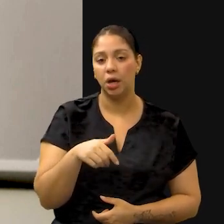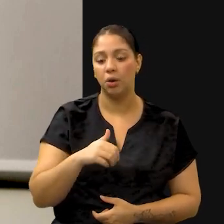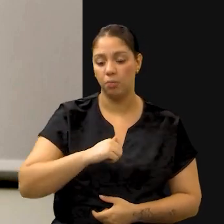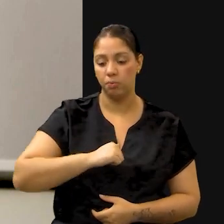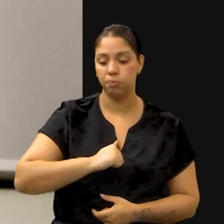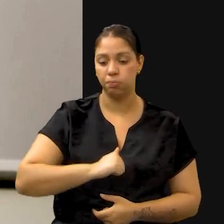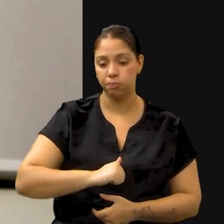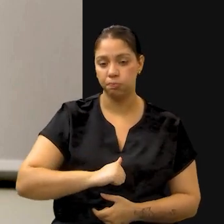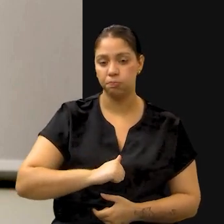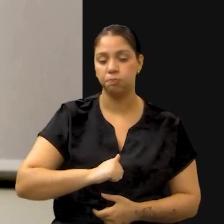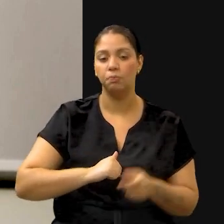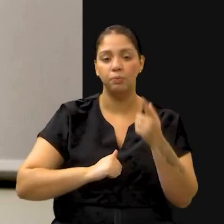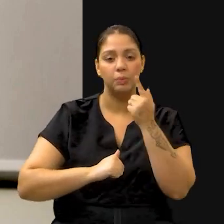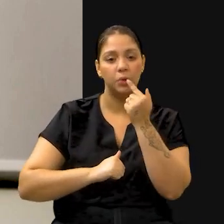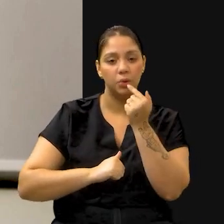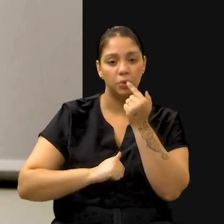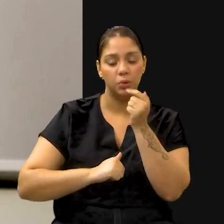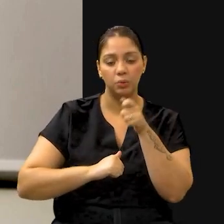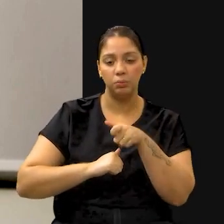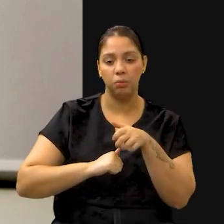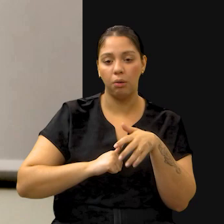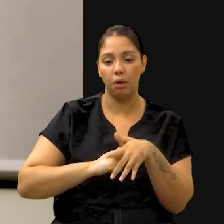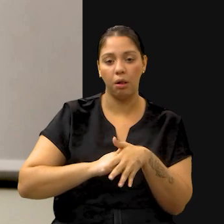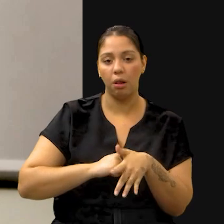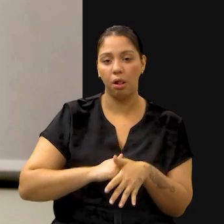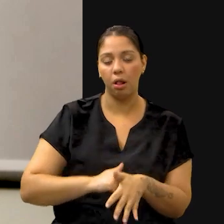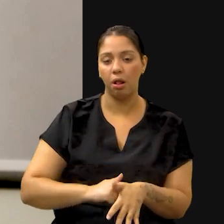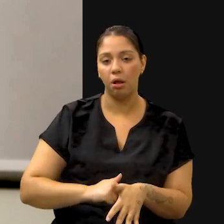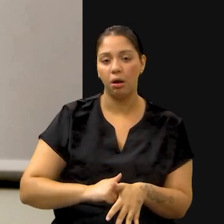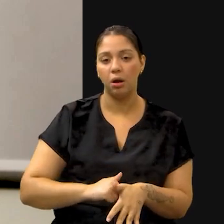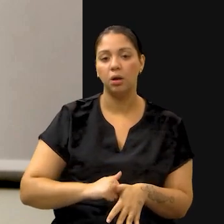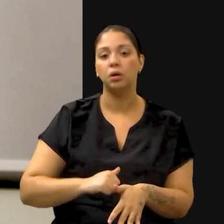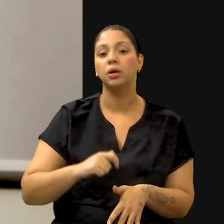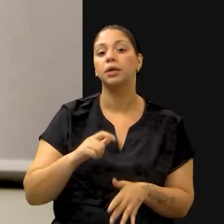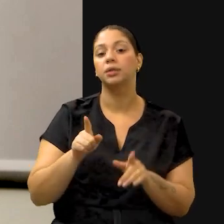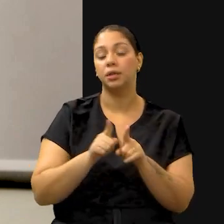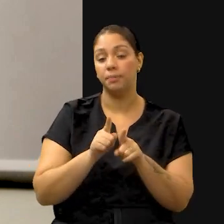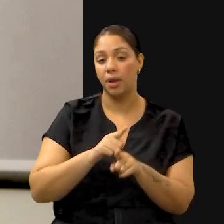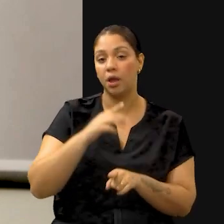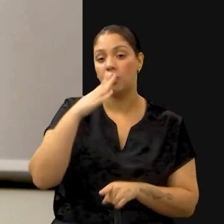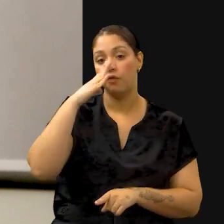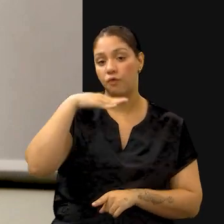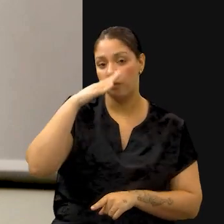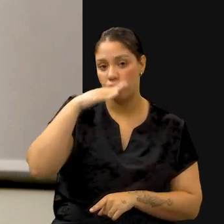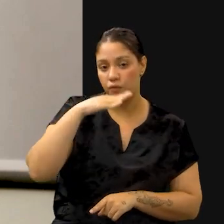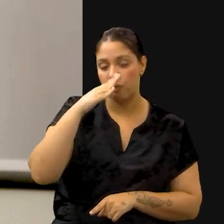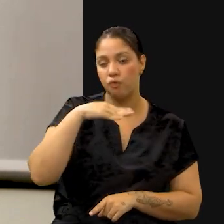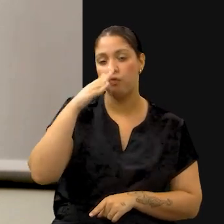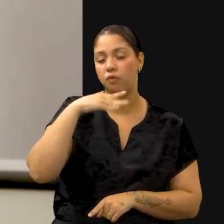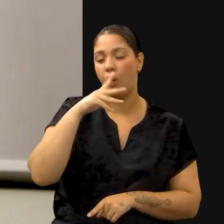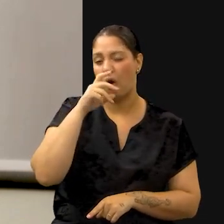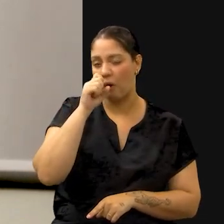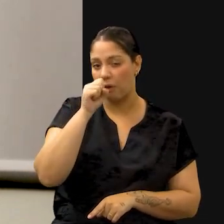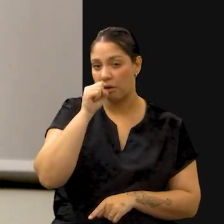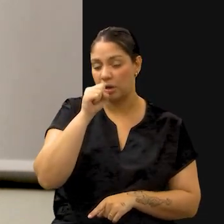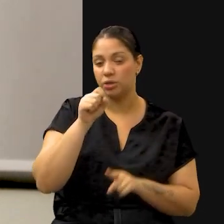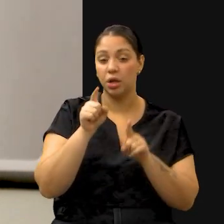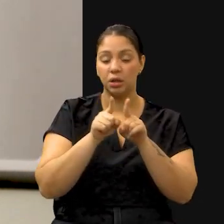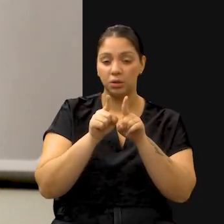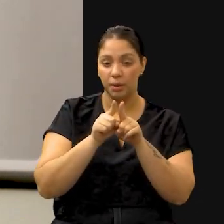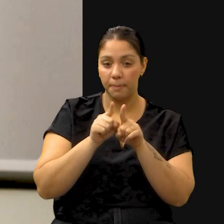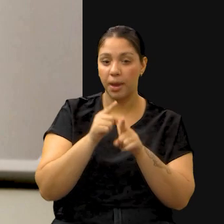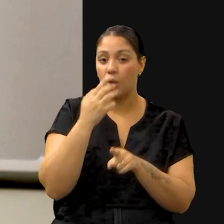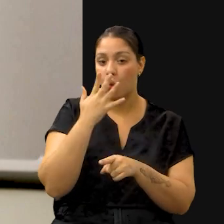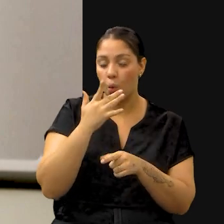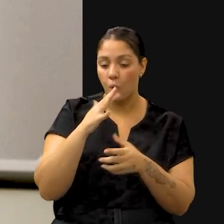fezes. Então, o paciente começa a avaliar que as suas fezes começam a ter um odor um pouco mais forte, ou a coloração passa a ser